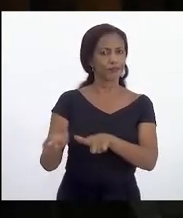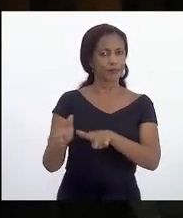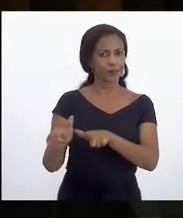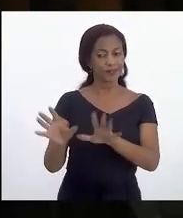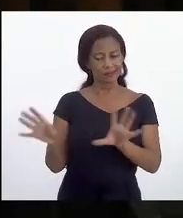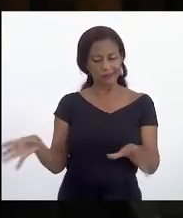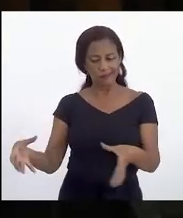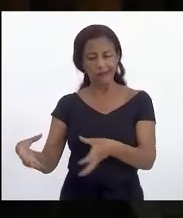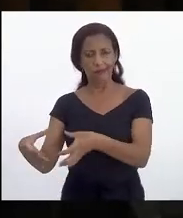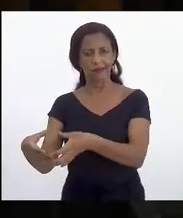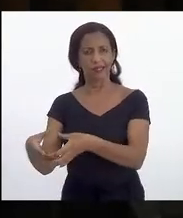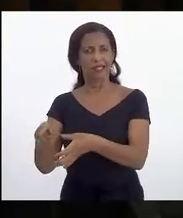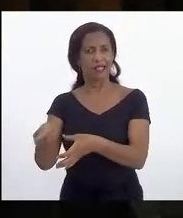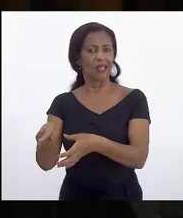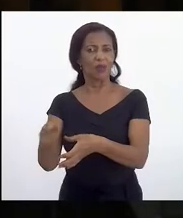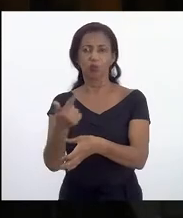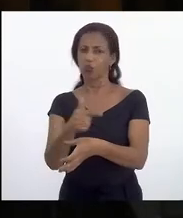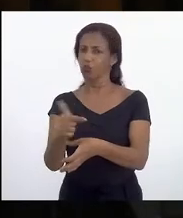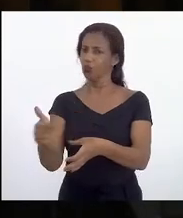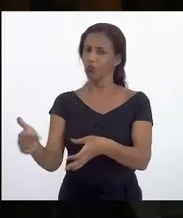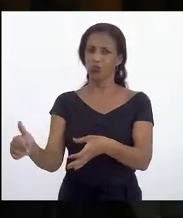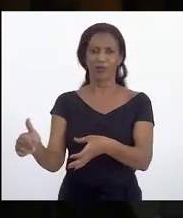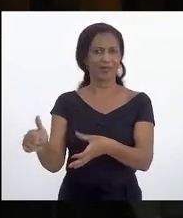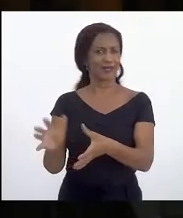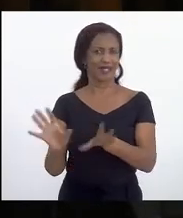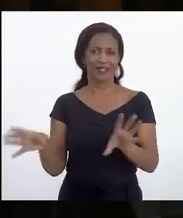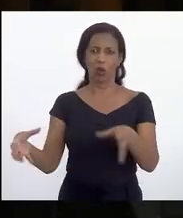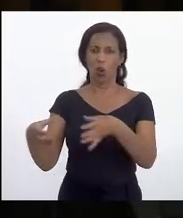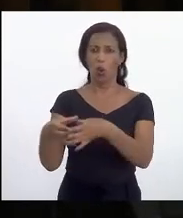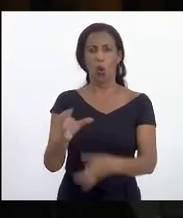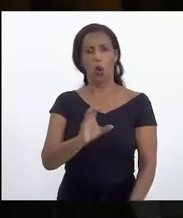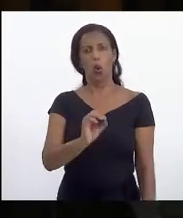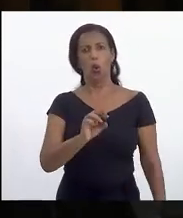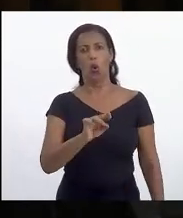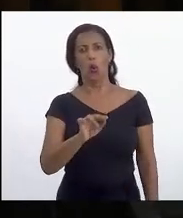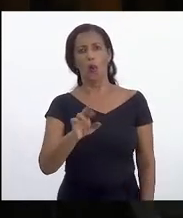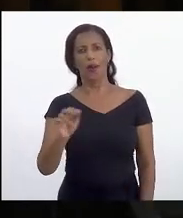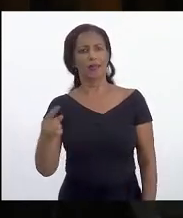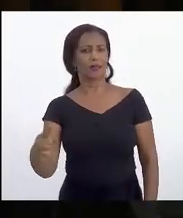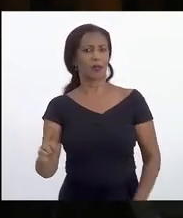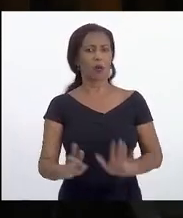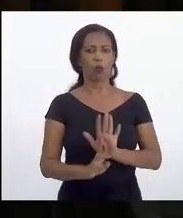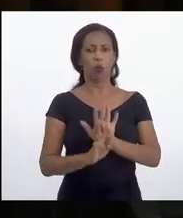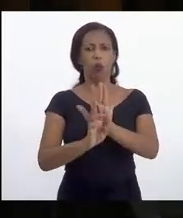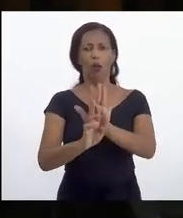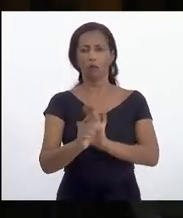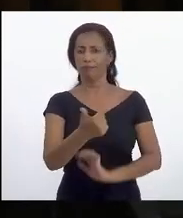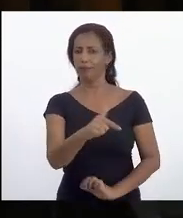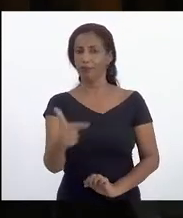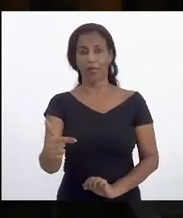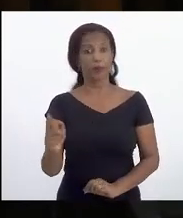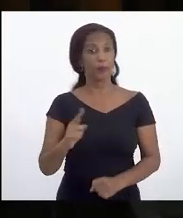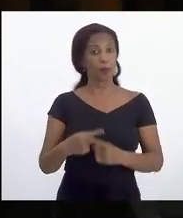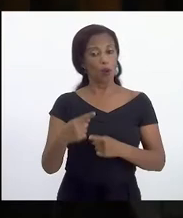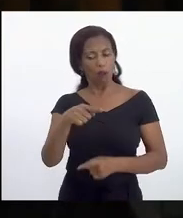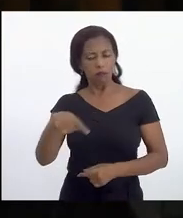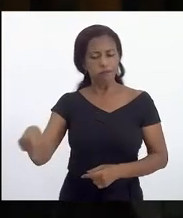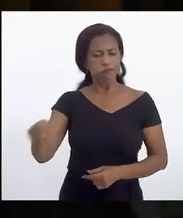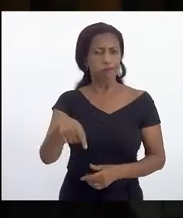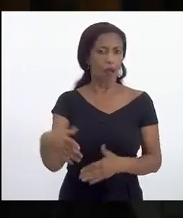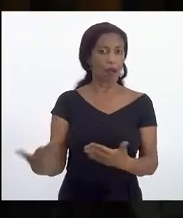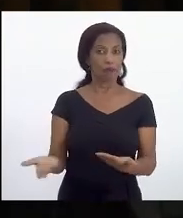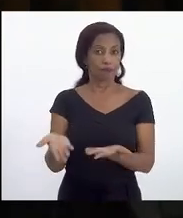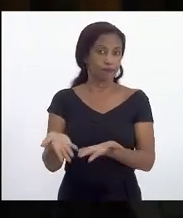é que se não institui no institui uma corporação representativa porque evento